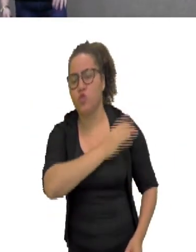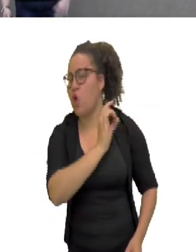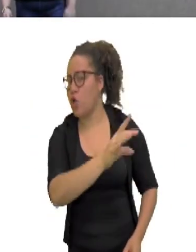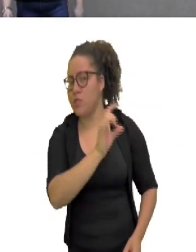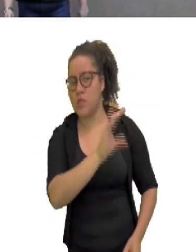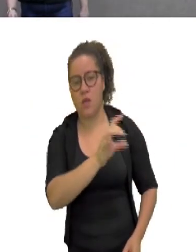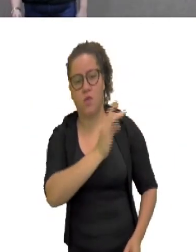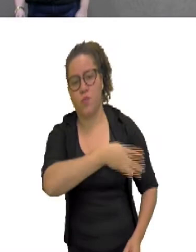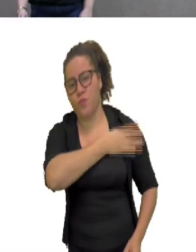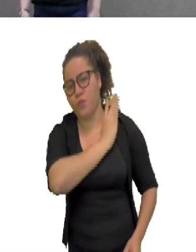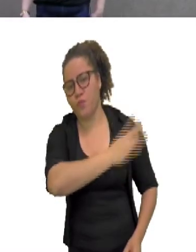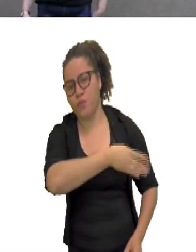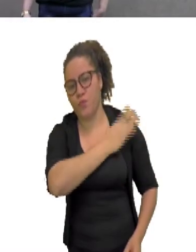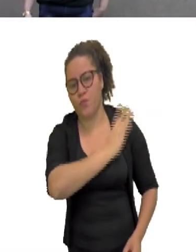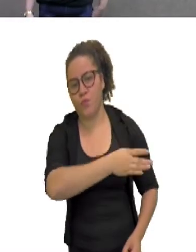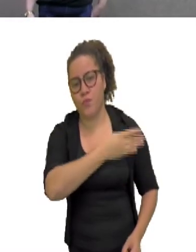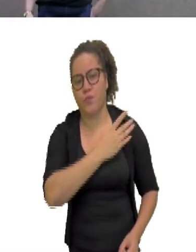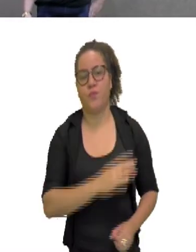do nosso corpo.